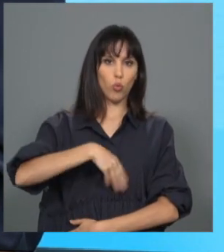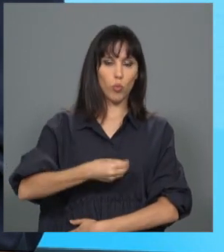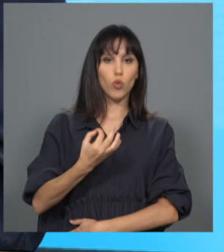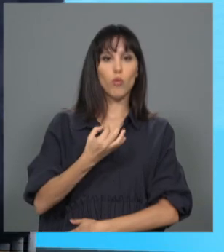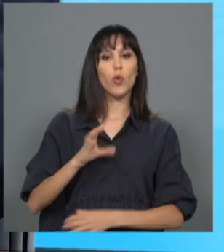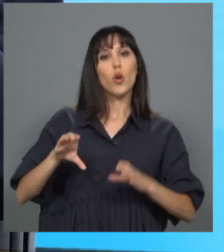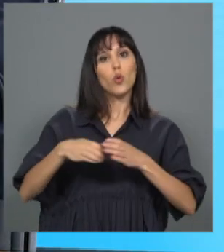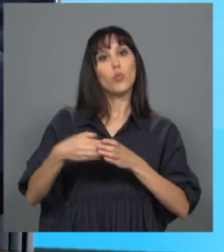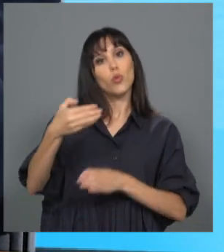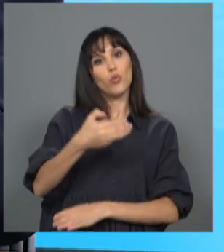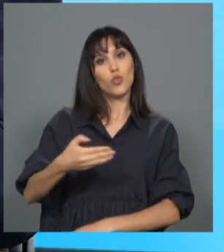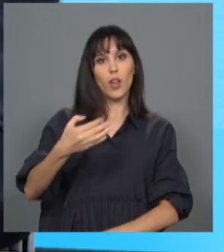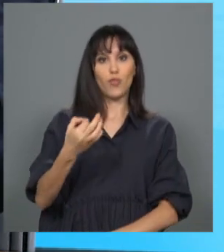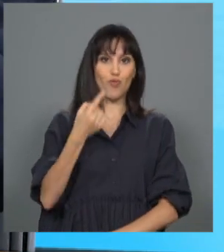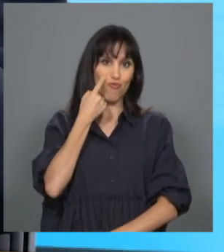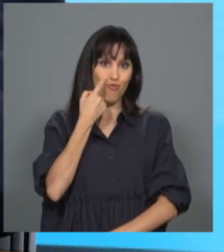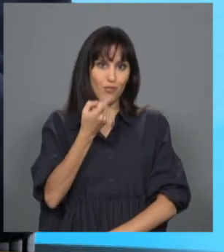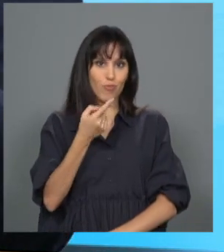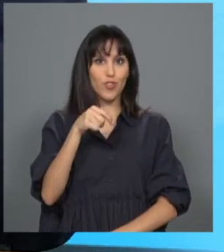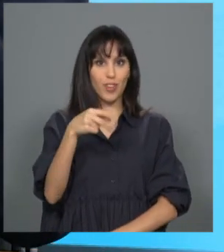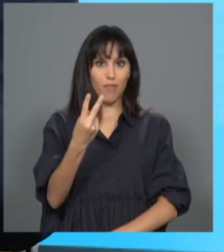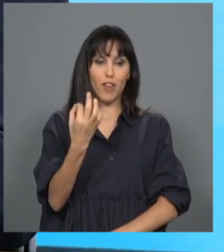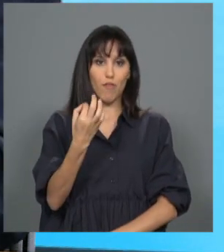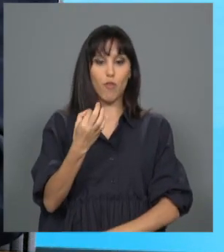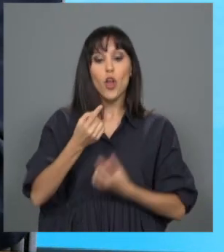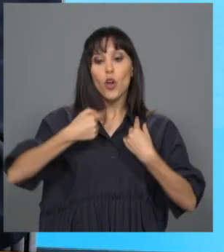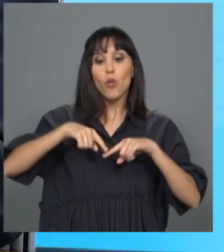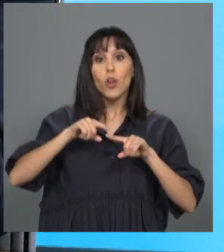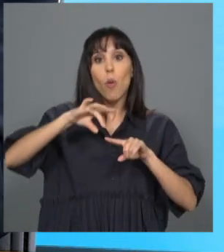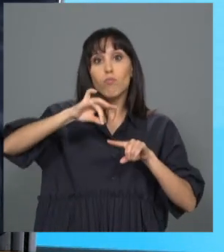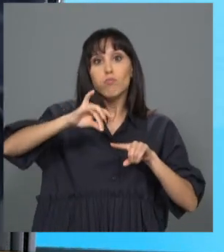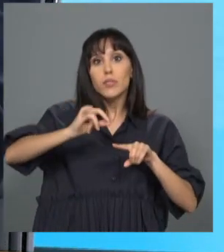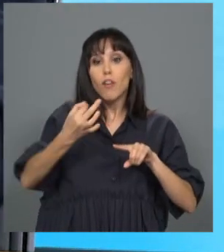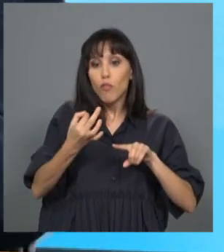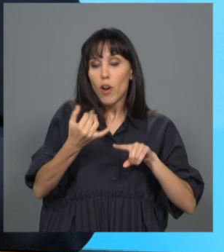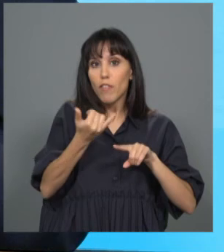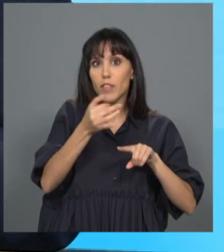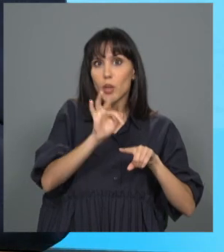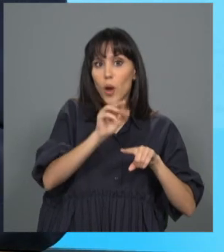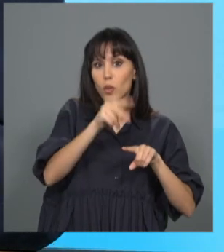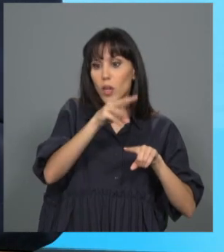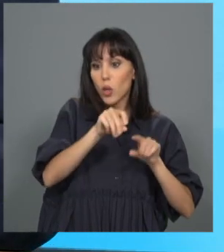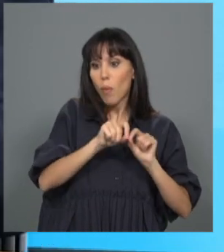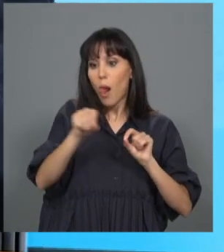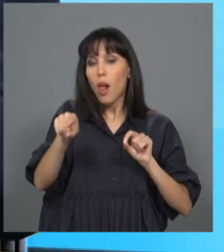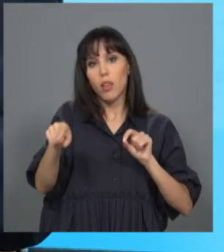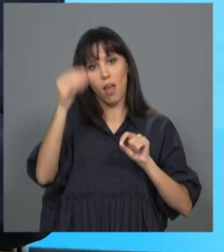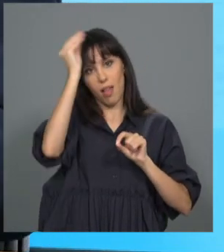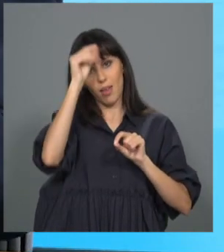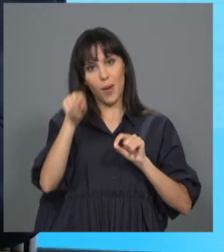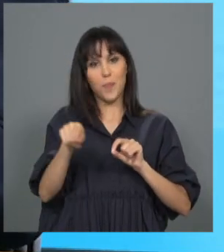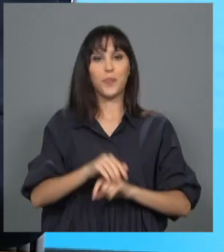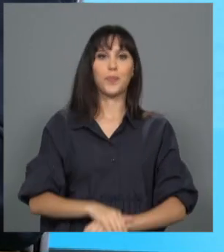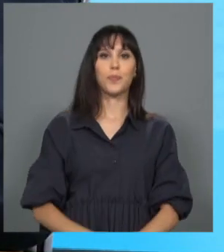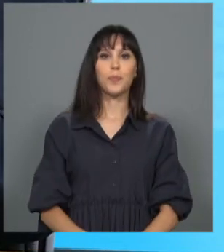dos 7, que, como vimos na televisão, estavam reunidos precisamente ali, a 24 quilómetros desta aldeia.